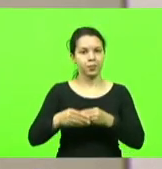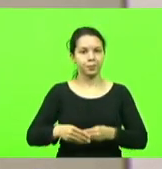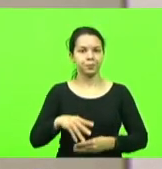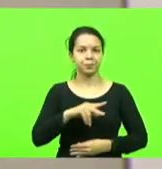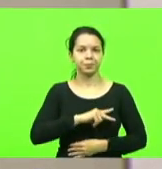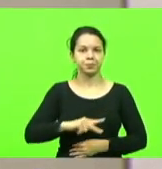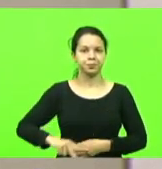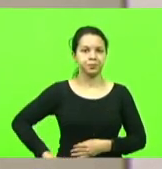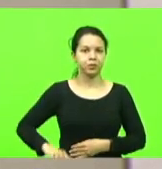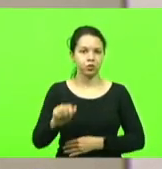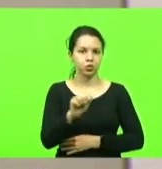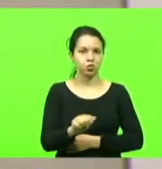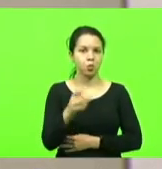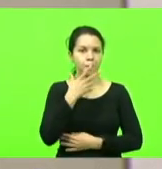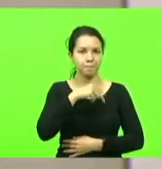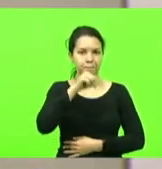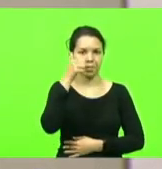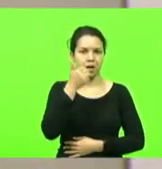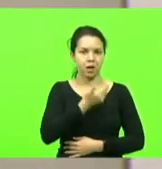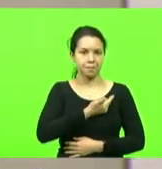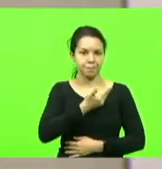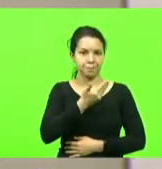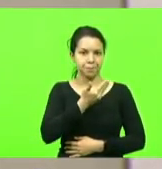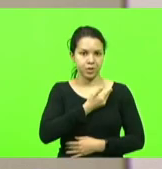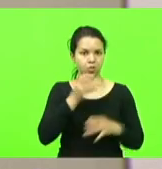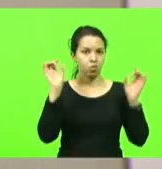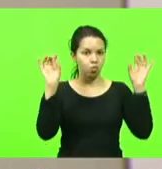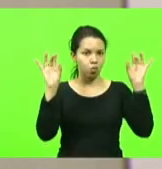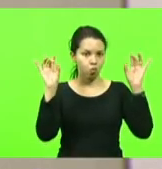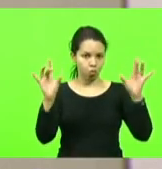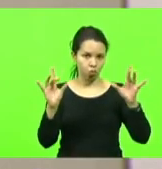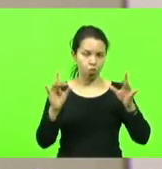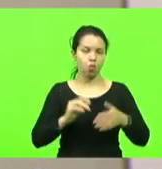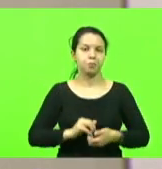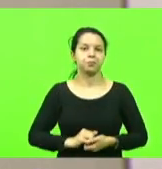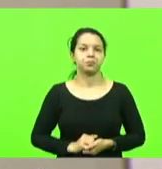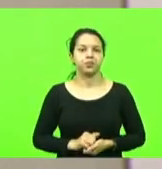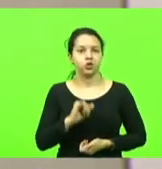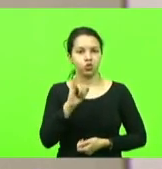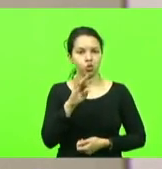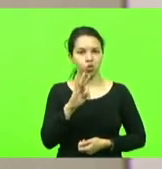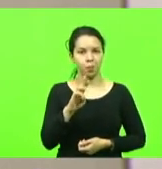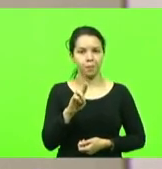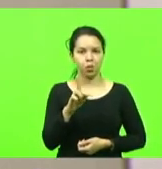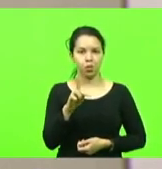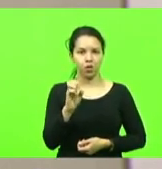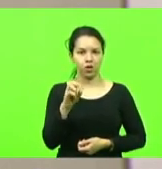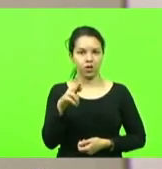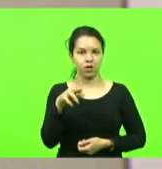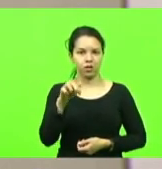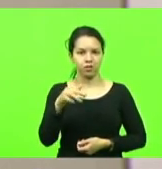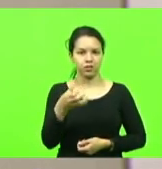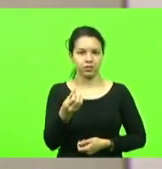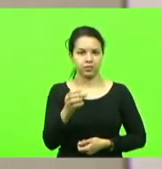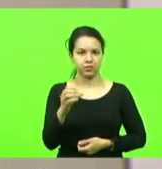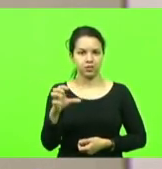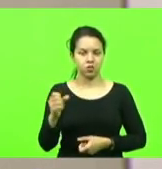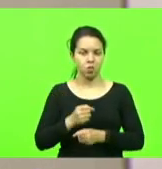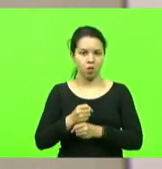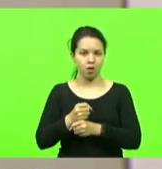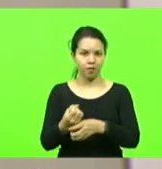presidente da Associação dos Pais e Amigos dos Excepcionais de Ituporanga pelos 40 anos de fundação da referida entidade. Em